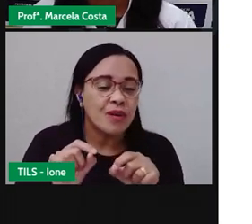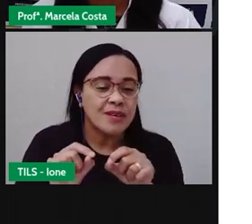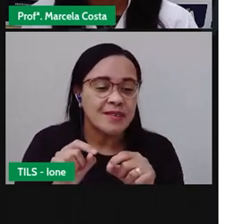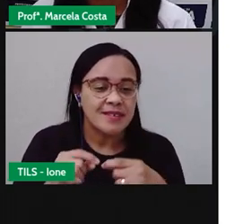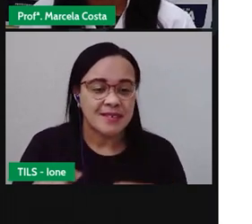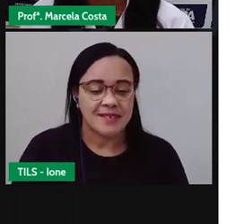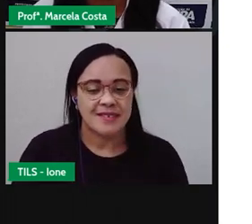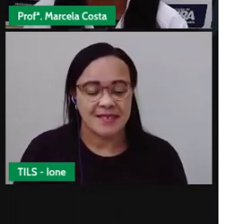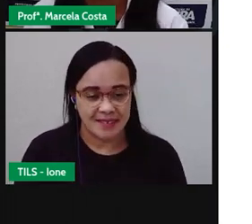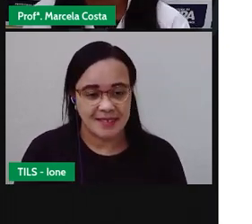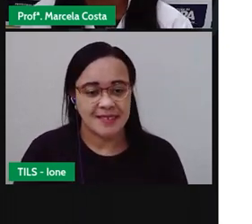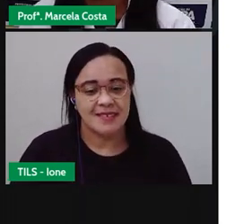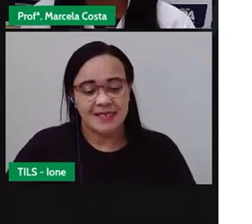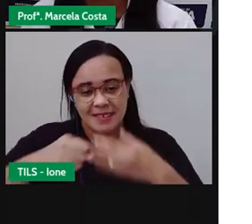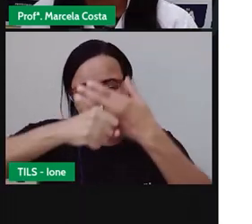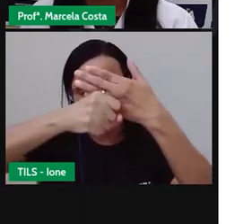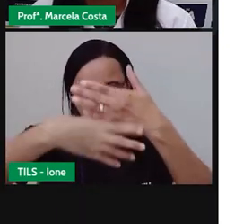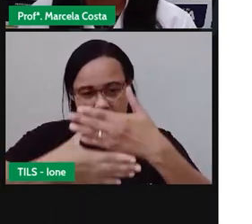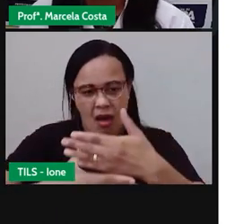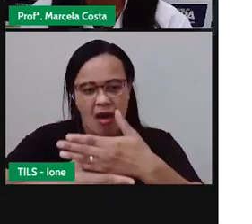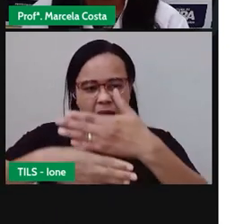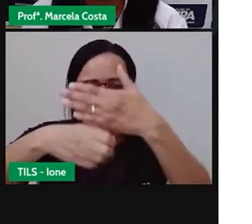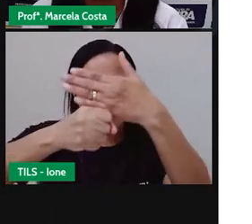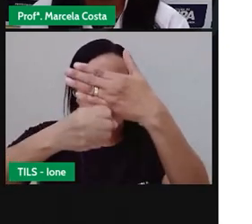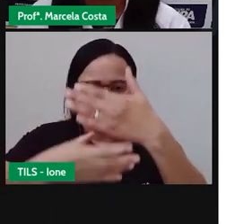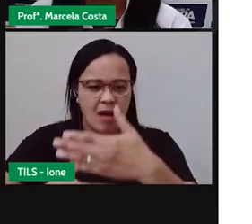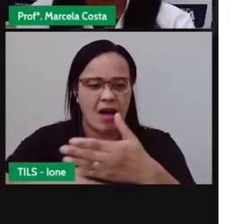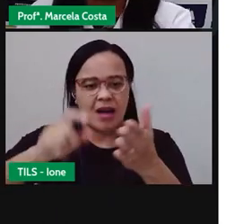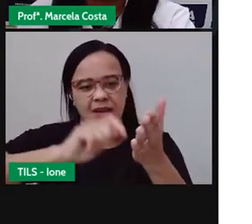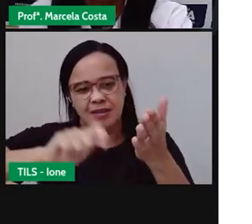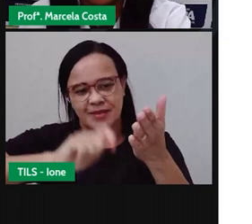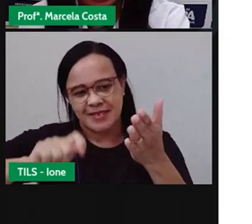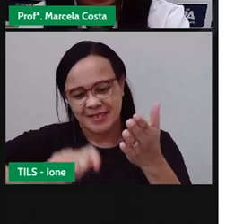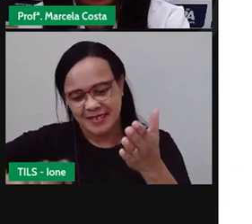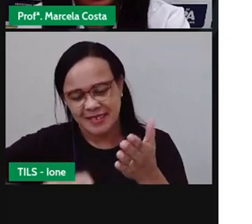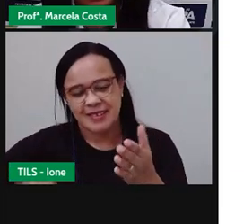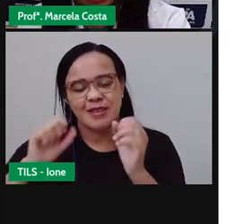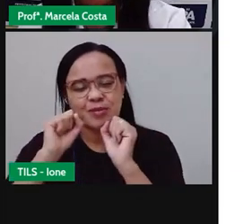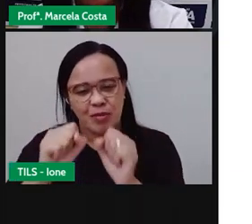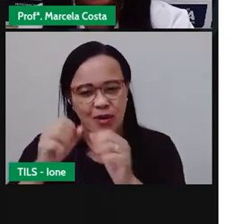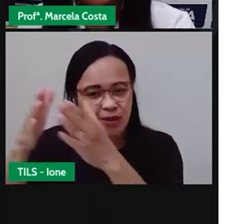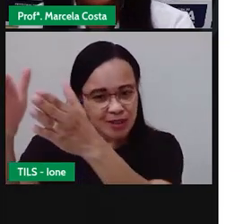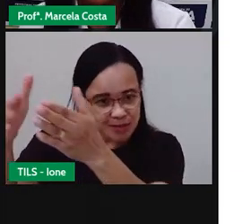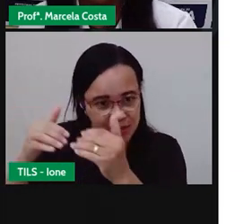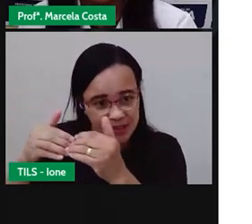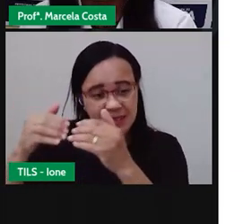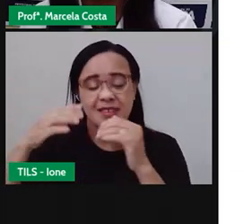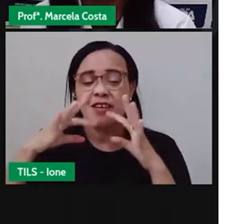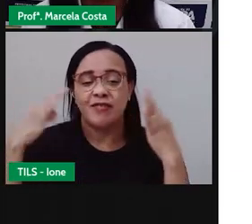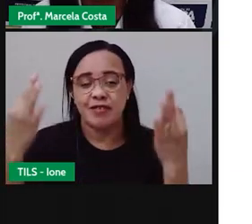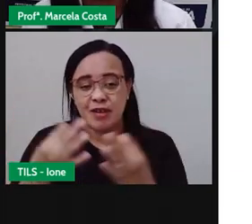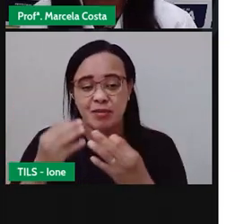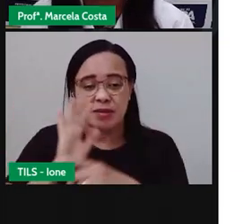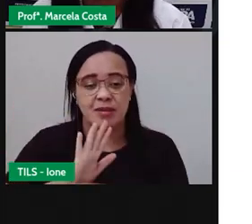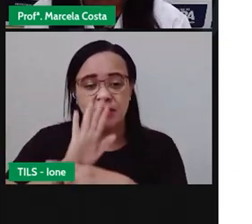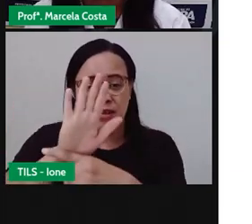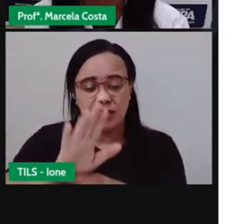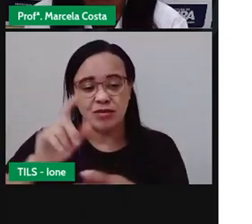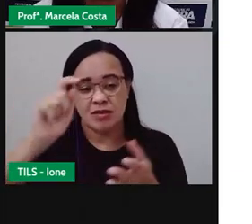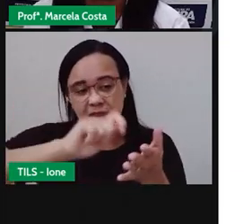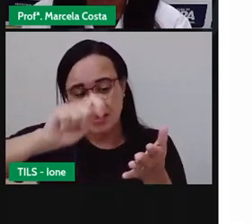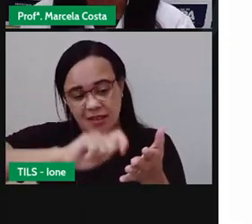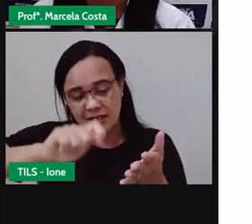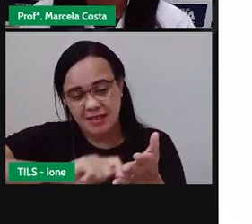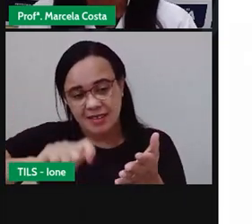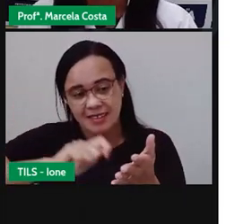a conta para mim escrever no chat pode pedir ajuda de um responsável para te ajudar a escrever aí no